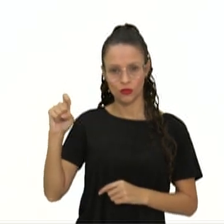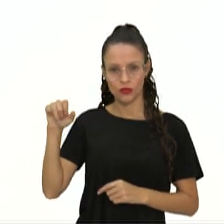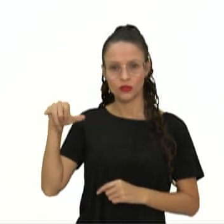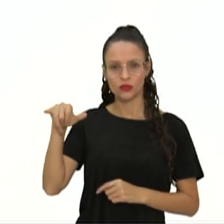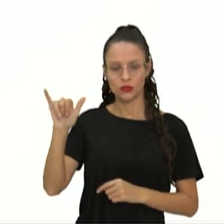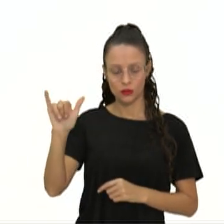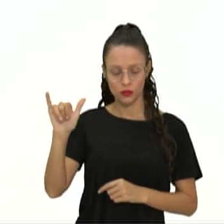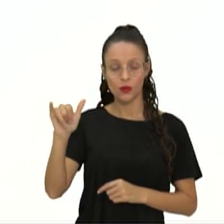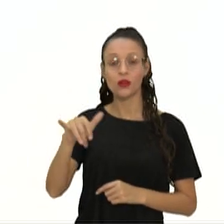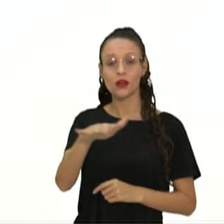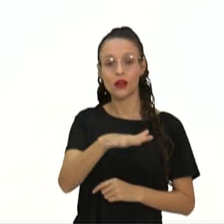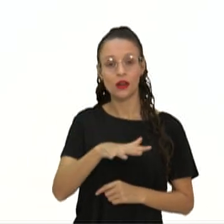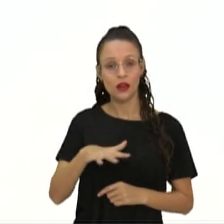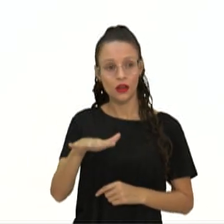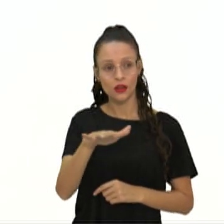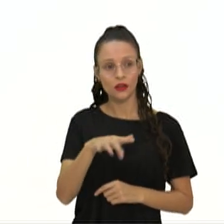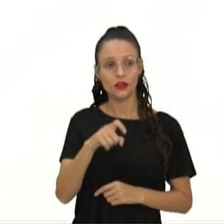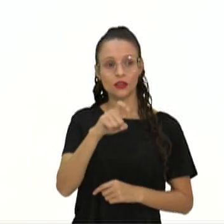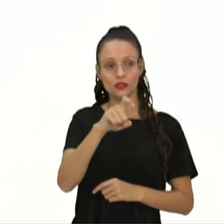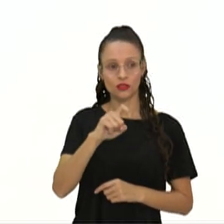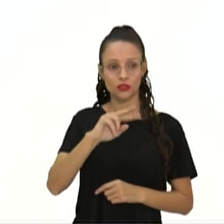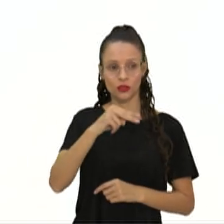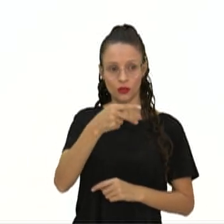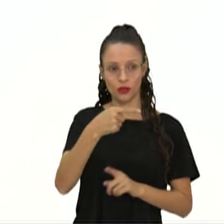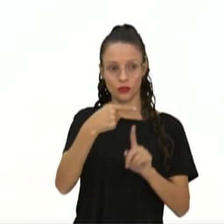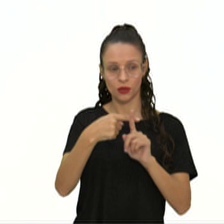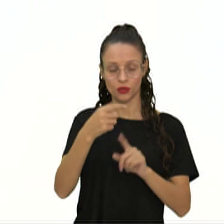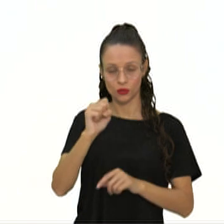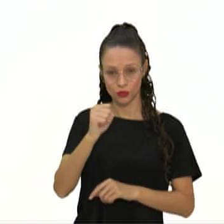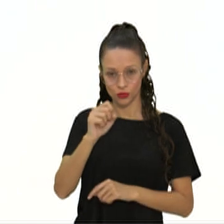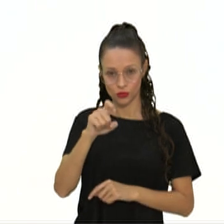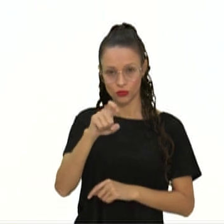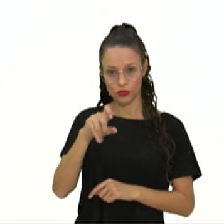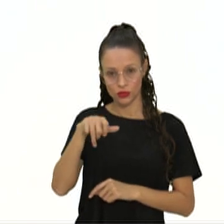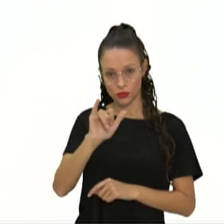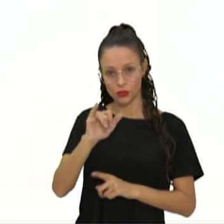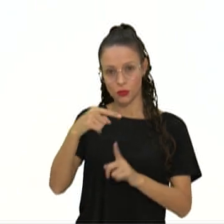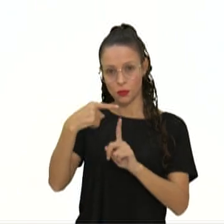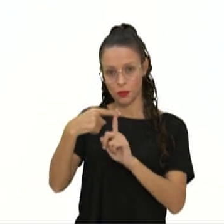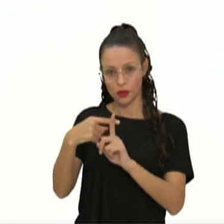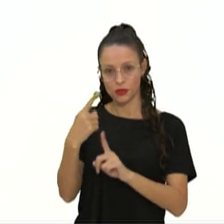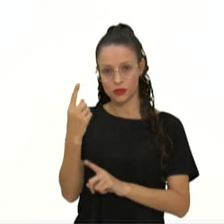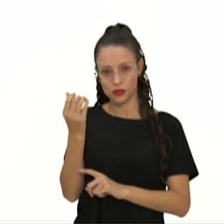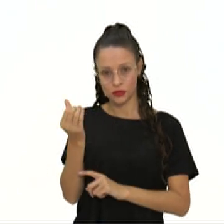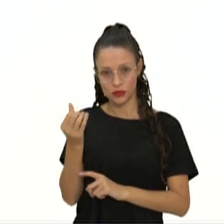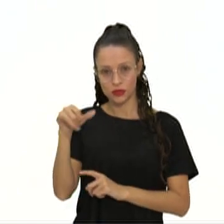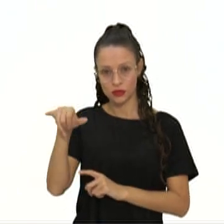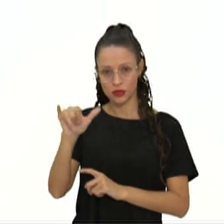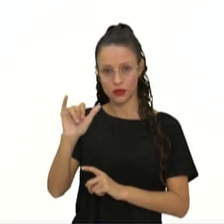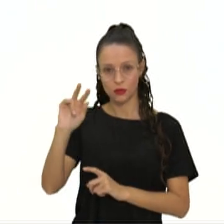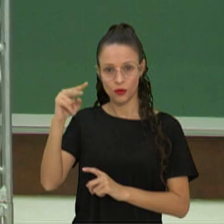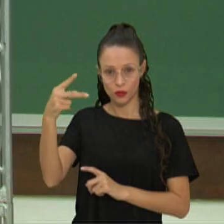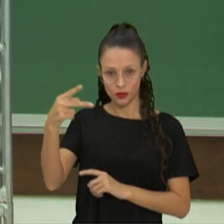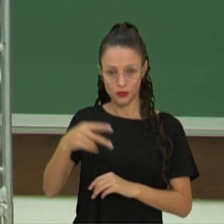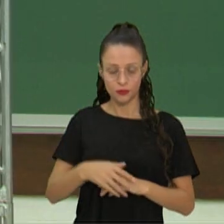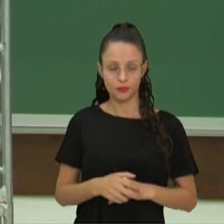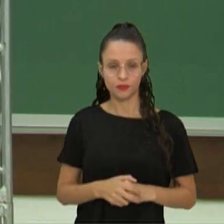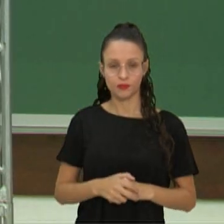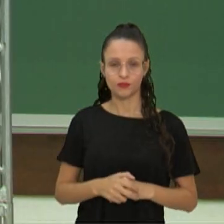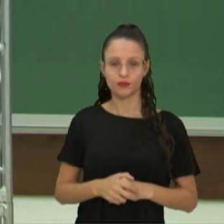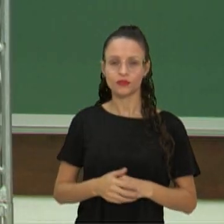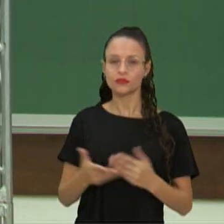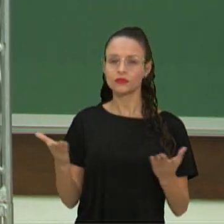área desse quadrado é x ao quadrado mais 8xy mais 16y ao quadrado. Usando agora a